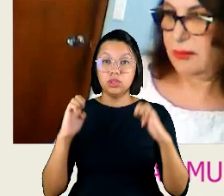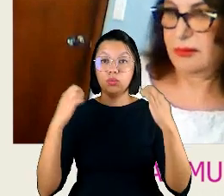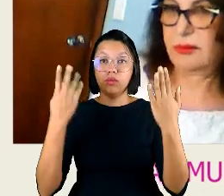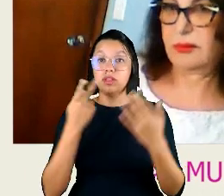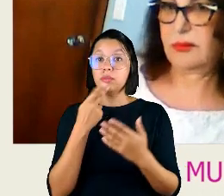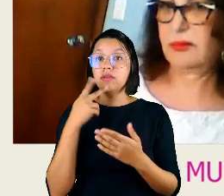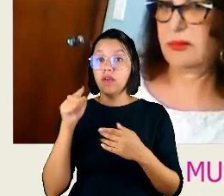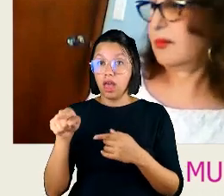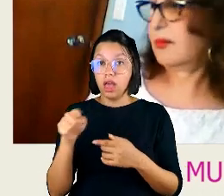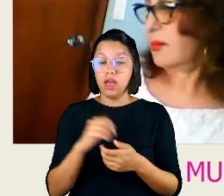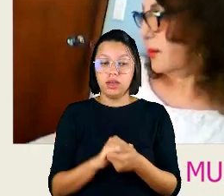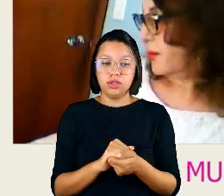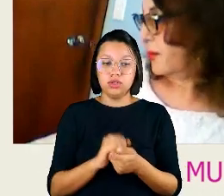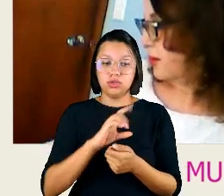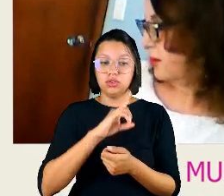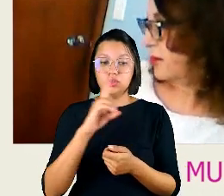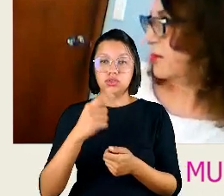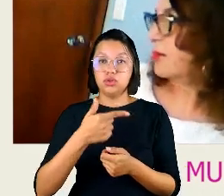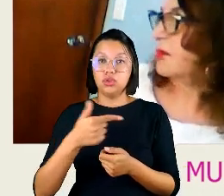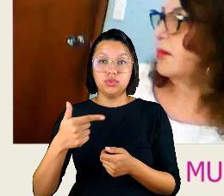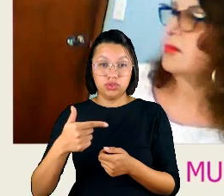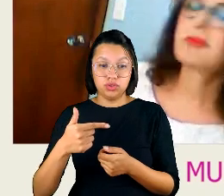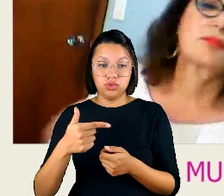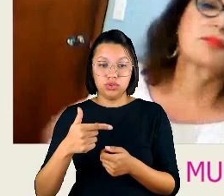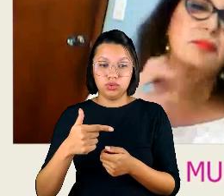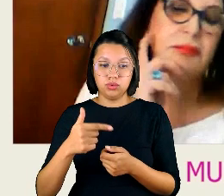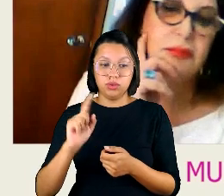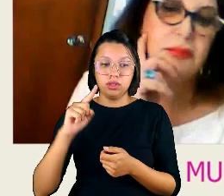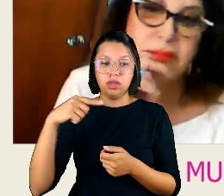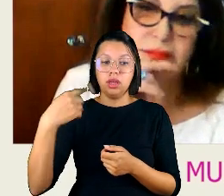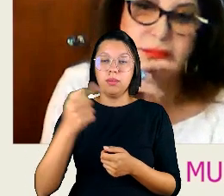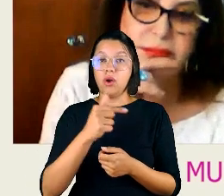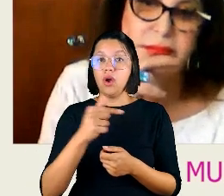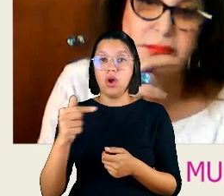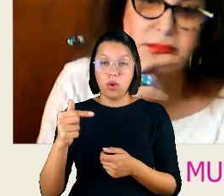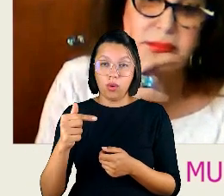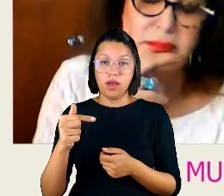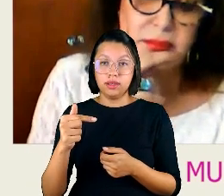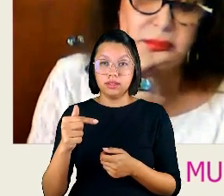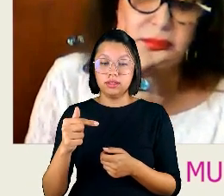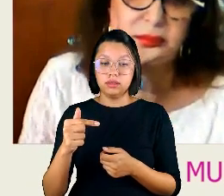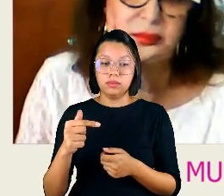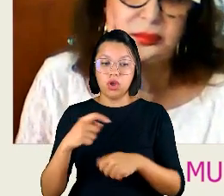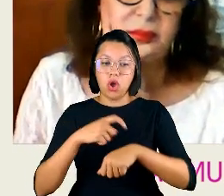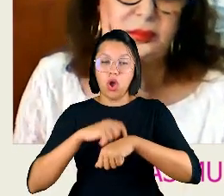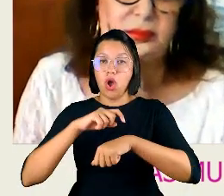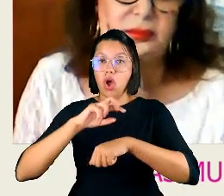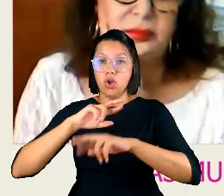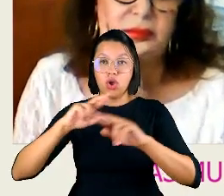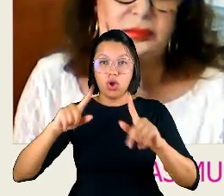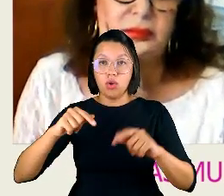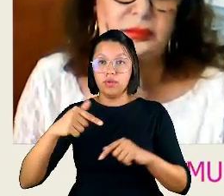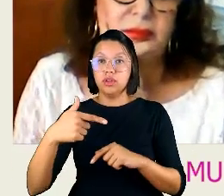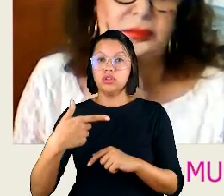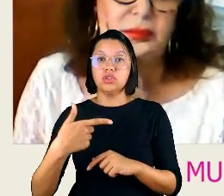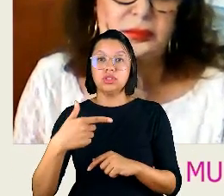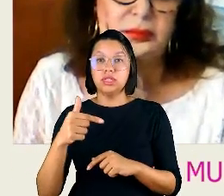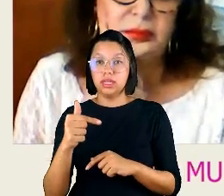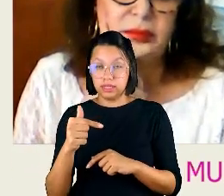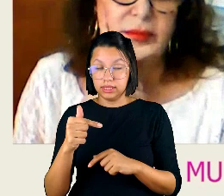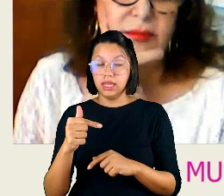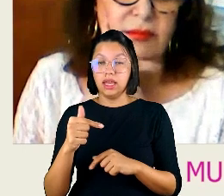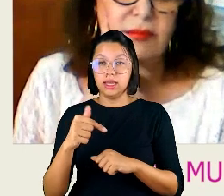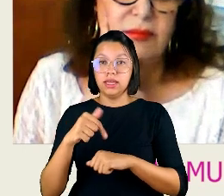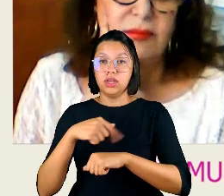dia 22, é o evento da próxima semana, no horário diferente, das 17 horas às 18h30, não será